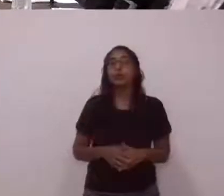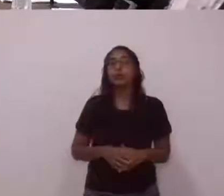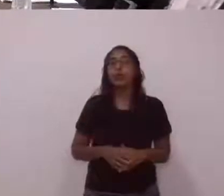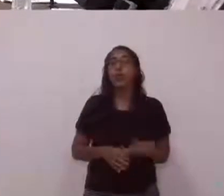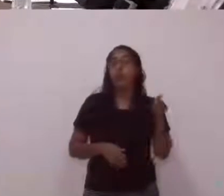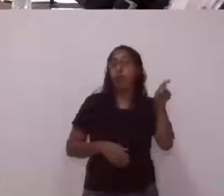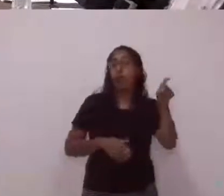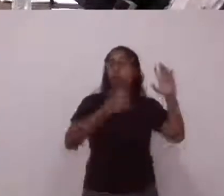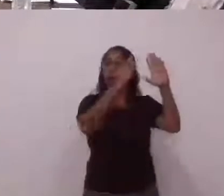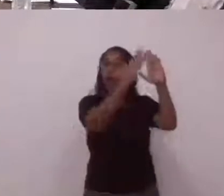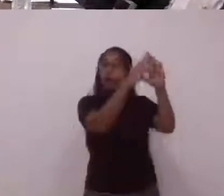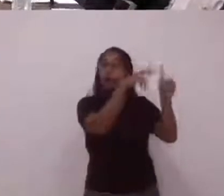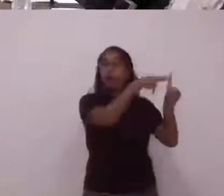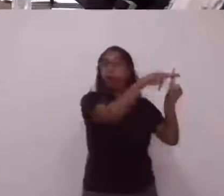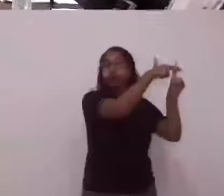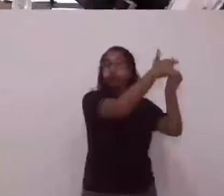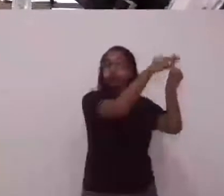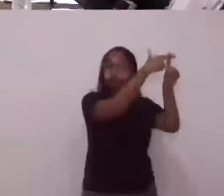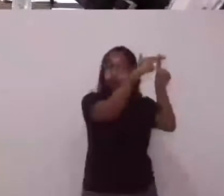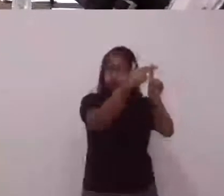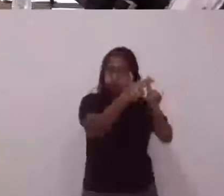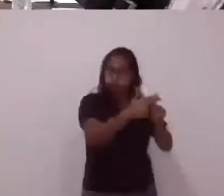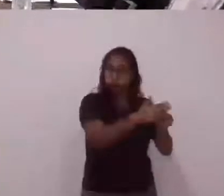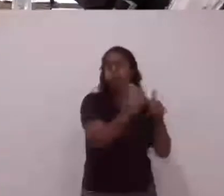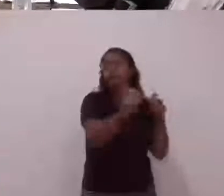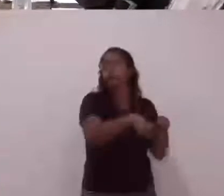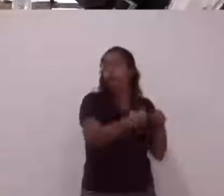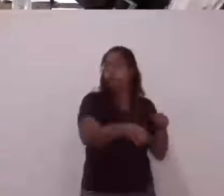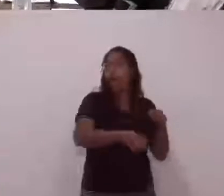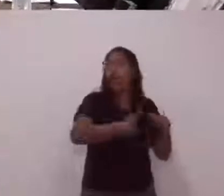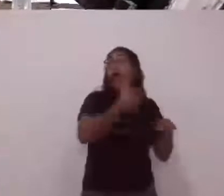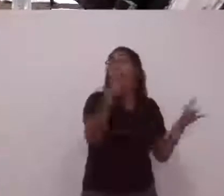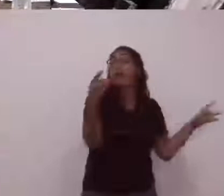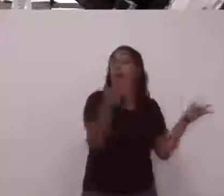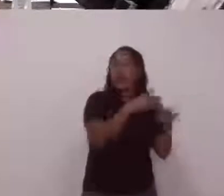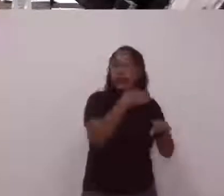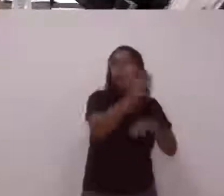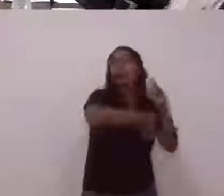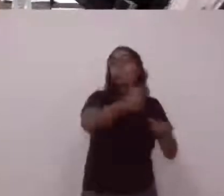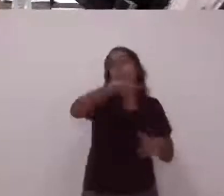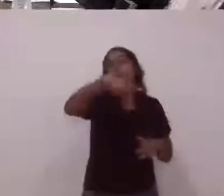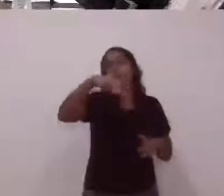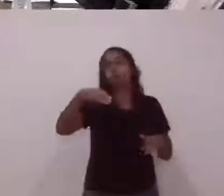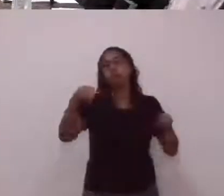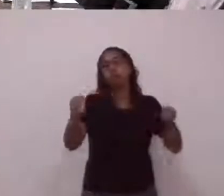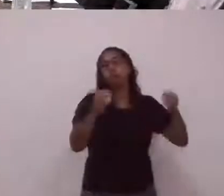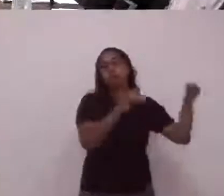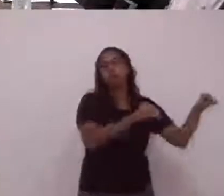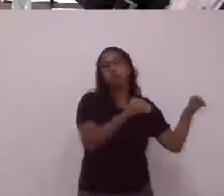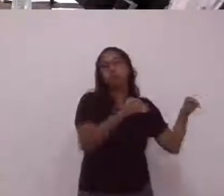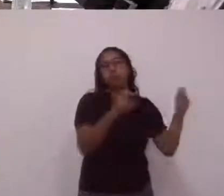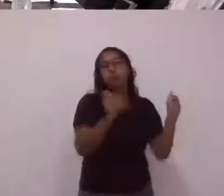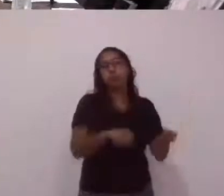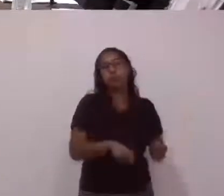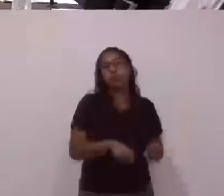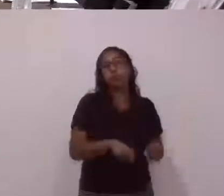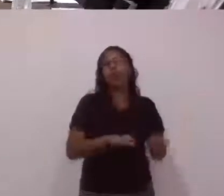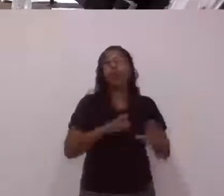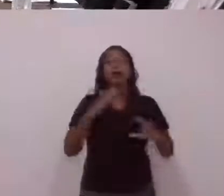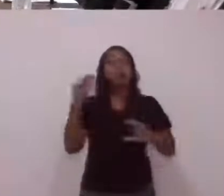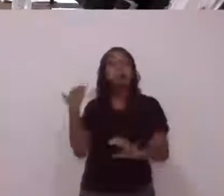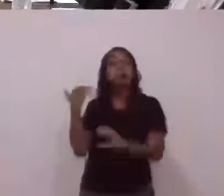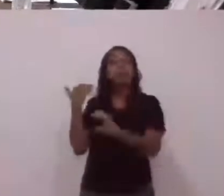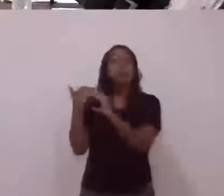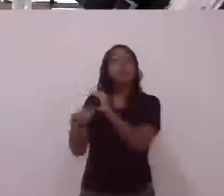reforma e adaptação do imóvel para a recepção do órgão policial militar. O e-mail foi